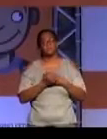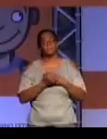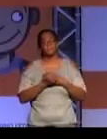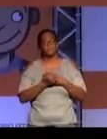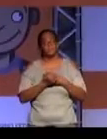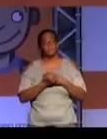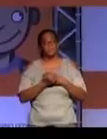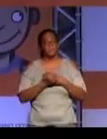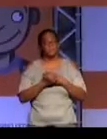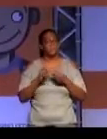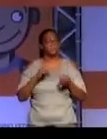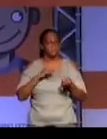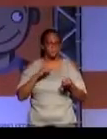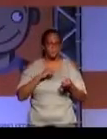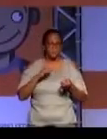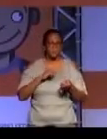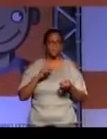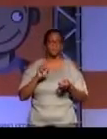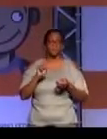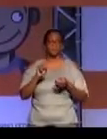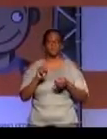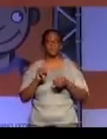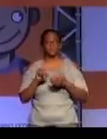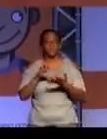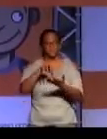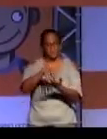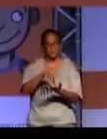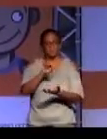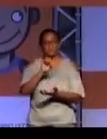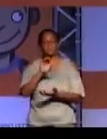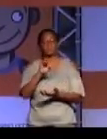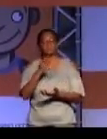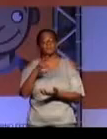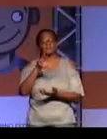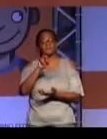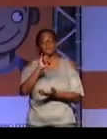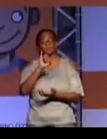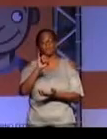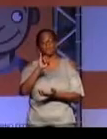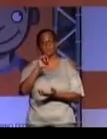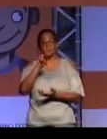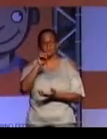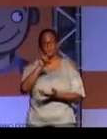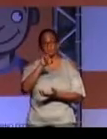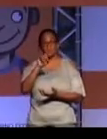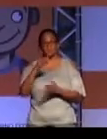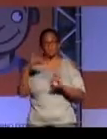e tem os soros, e tem o Centro de Imunização de Referência.